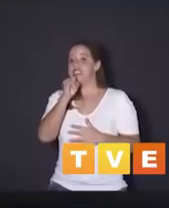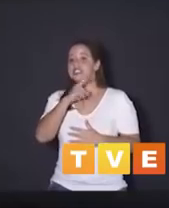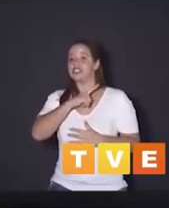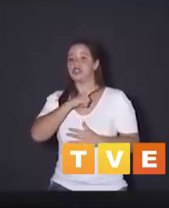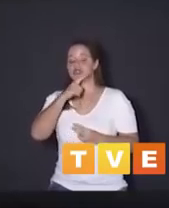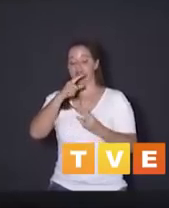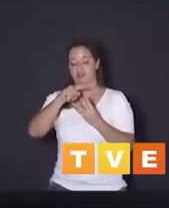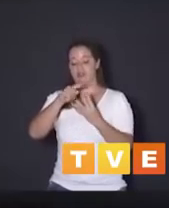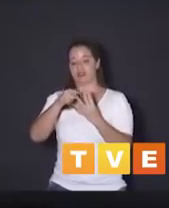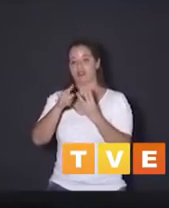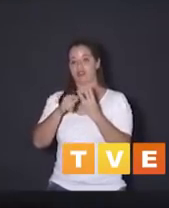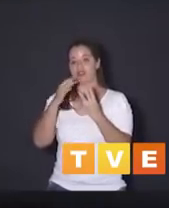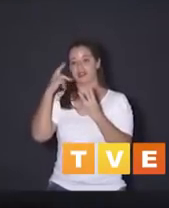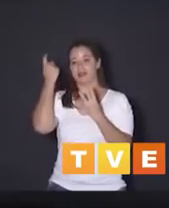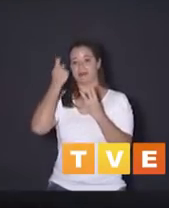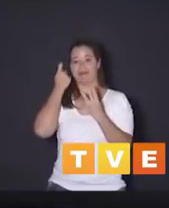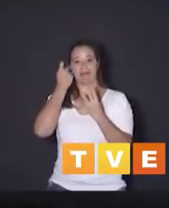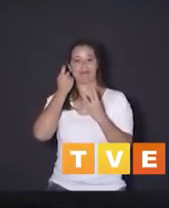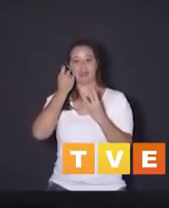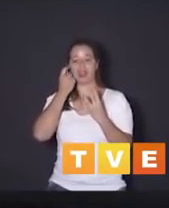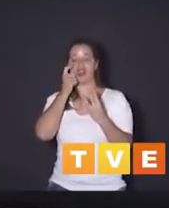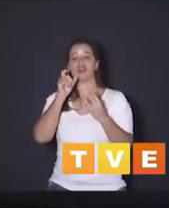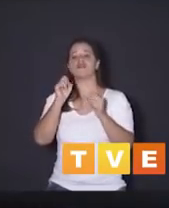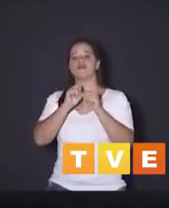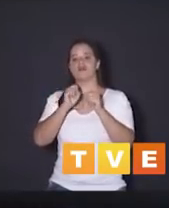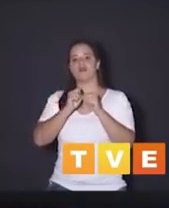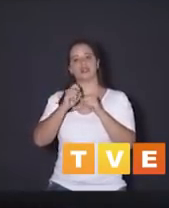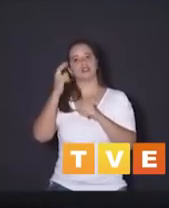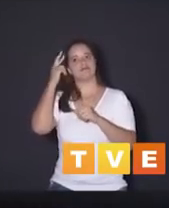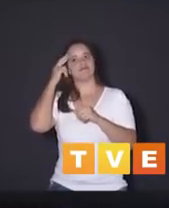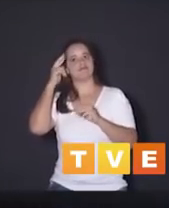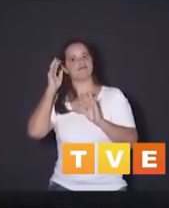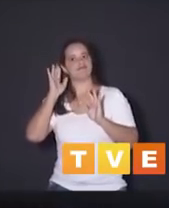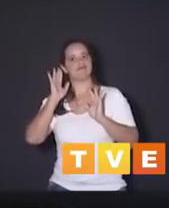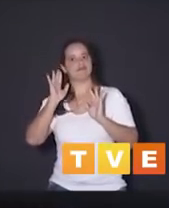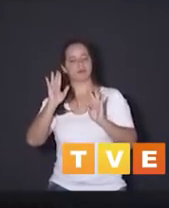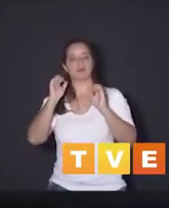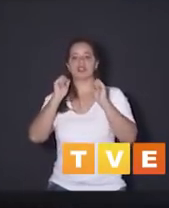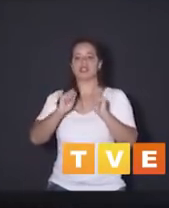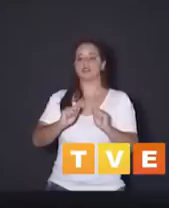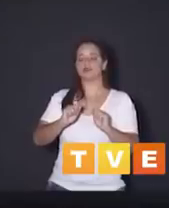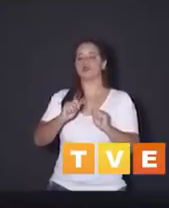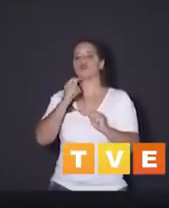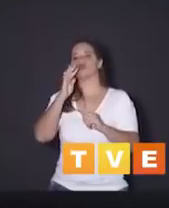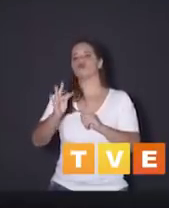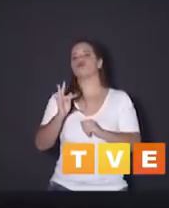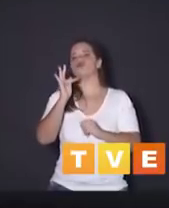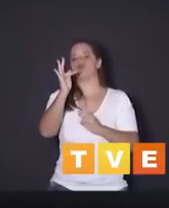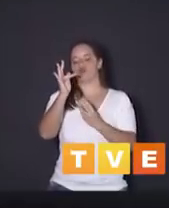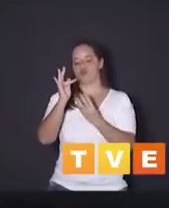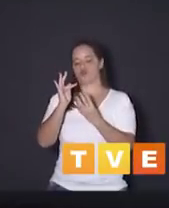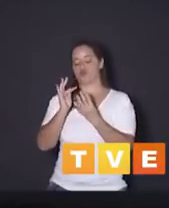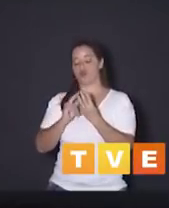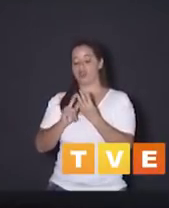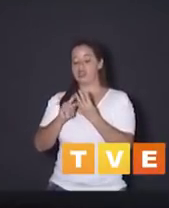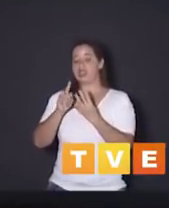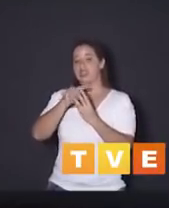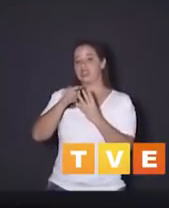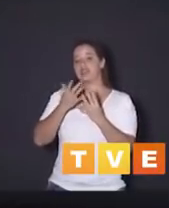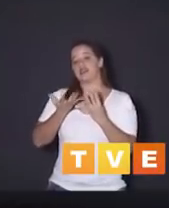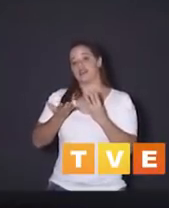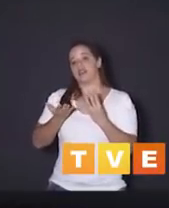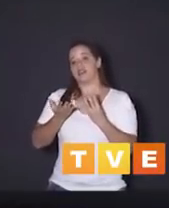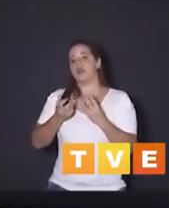três para três níveis de preocupação você tá fazendo a gestão desse possível dos futuros possíveis então é o